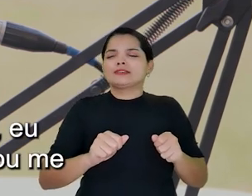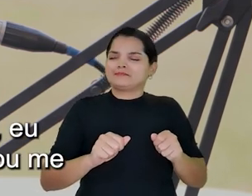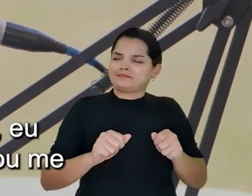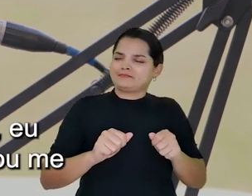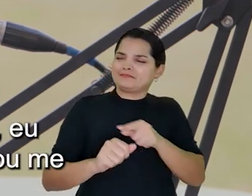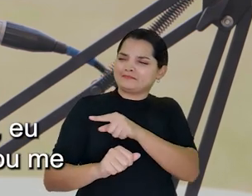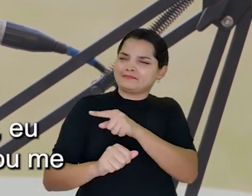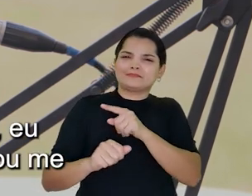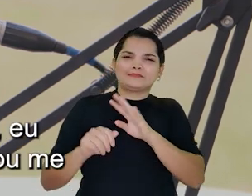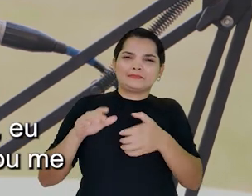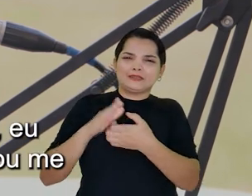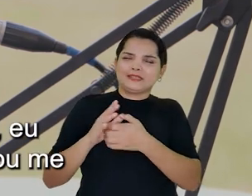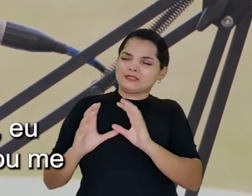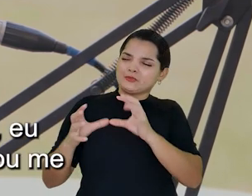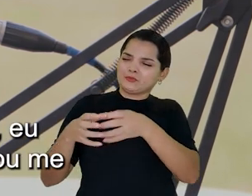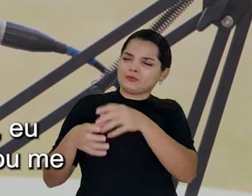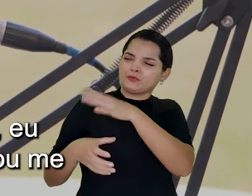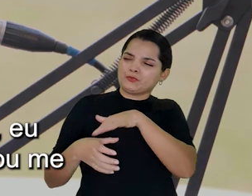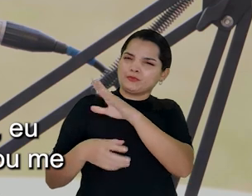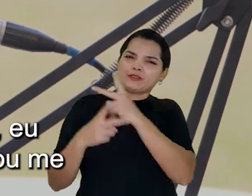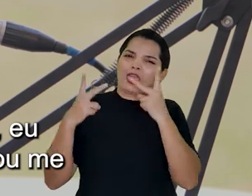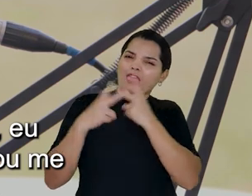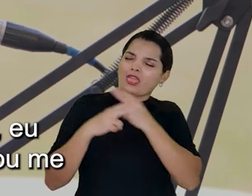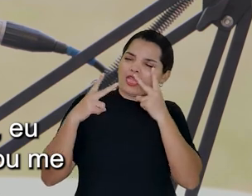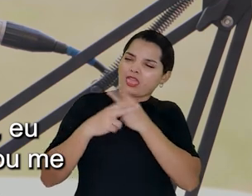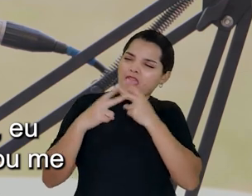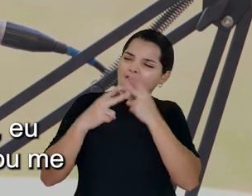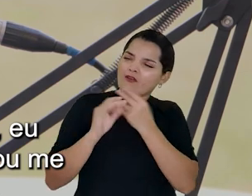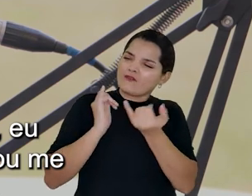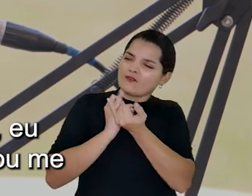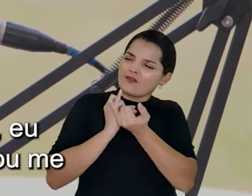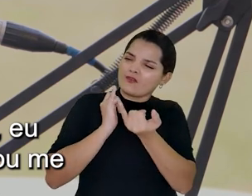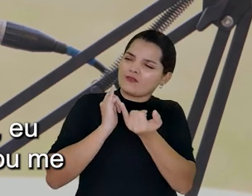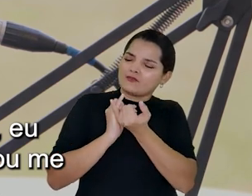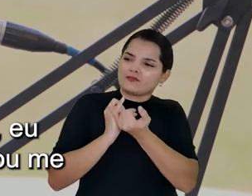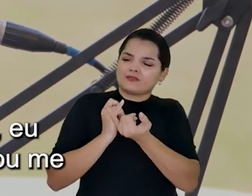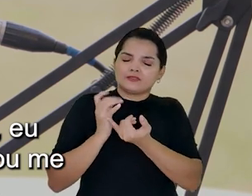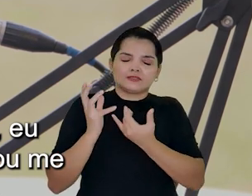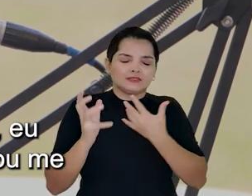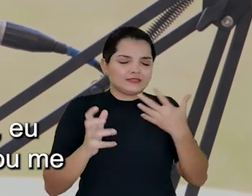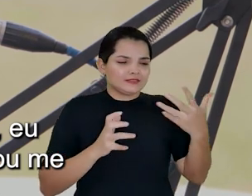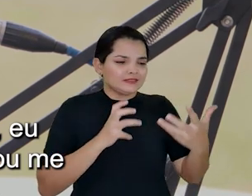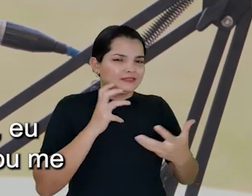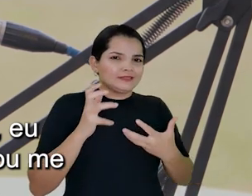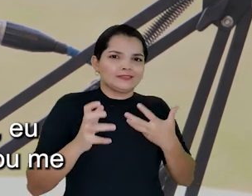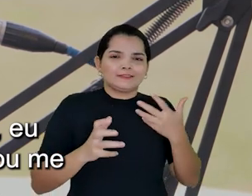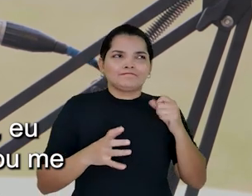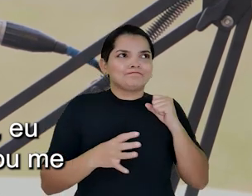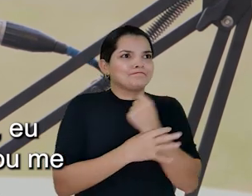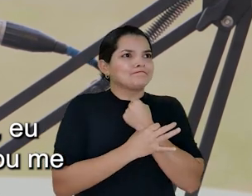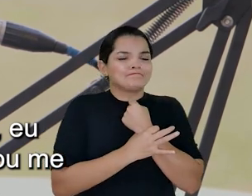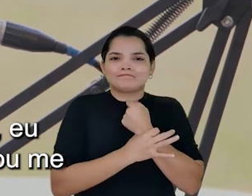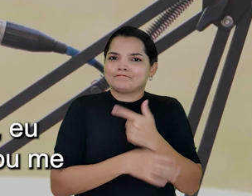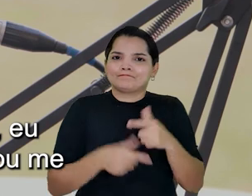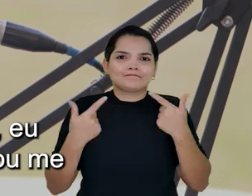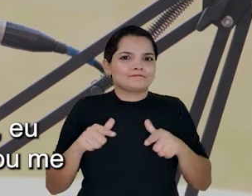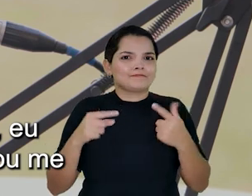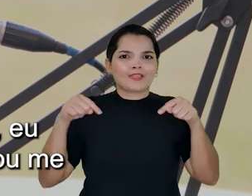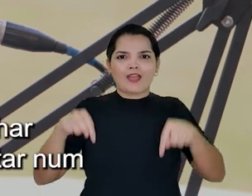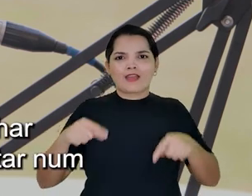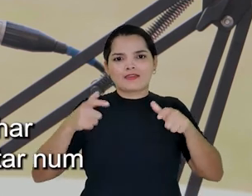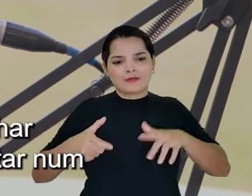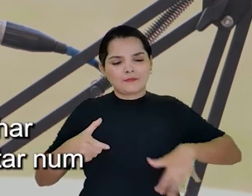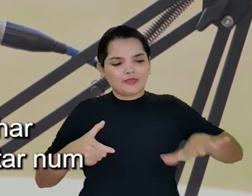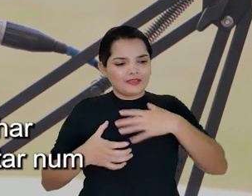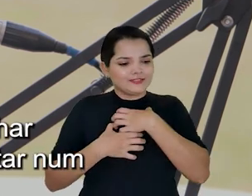vejo um grupo do de colegas fazendo fofoca eu me sinto insegura n esse ambiente como eu